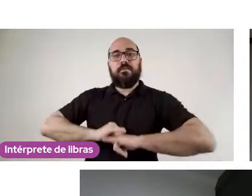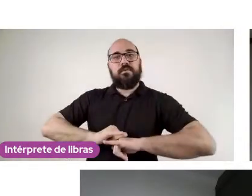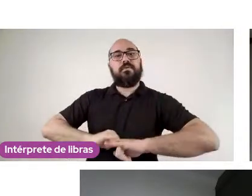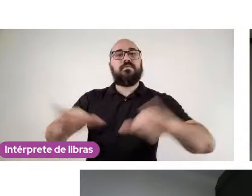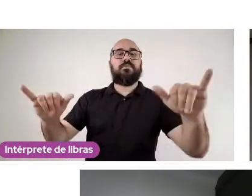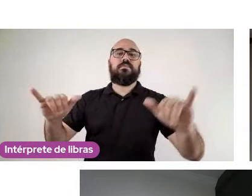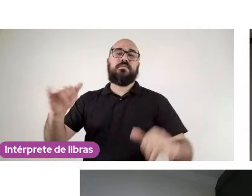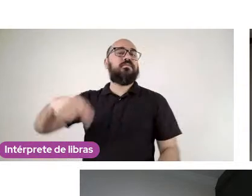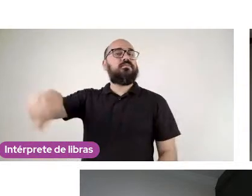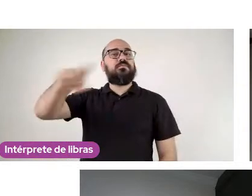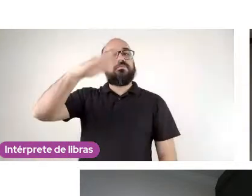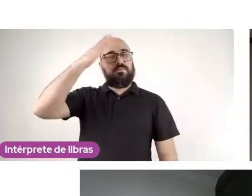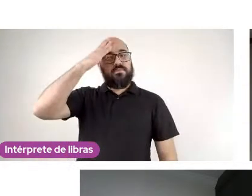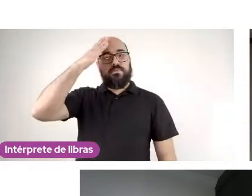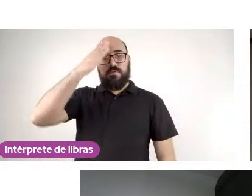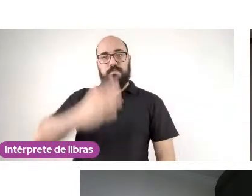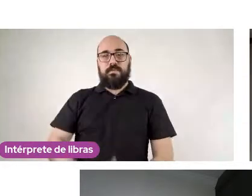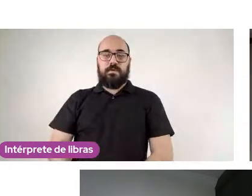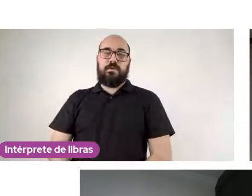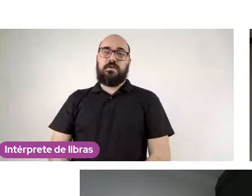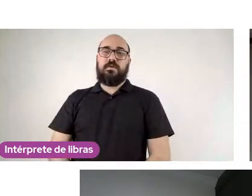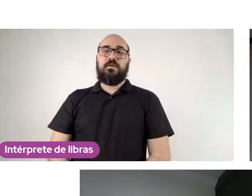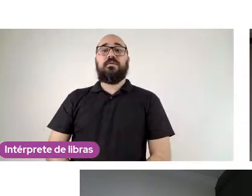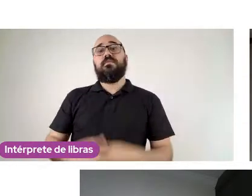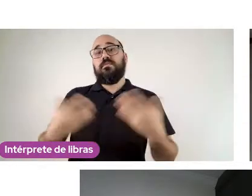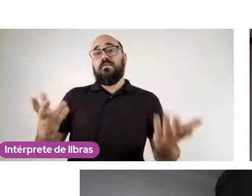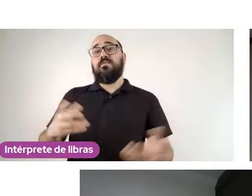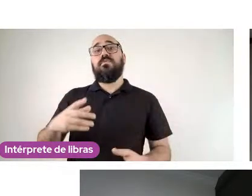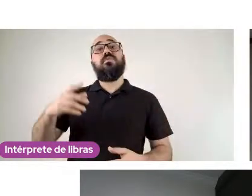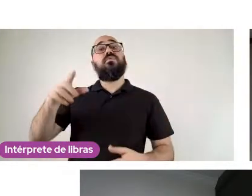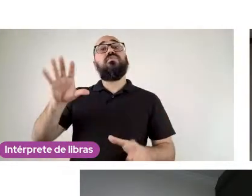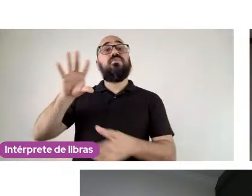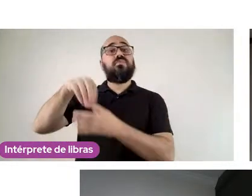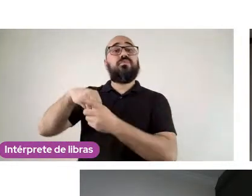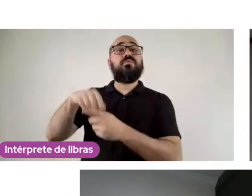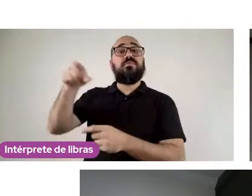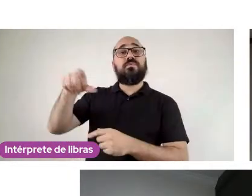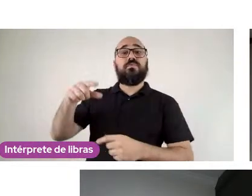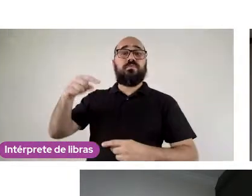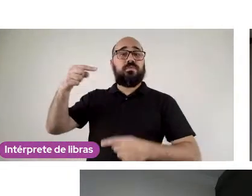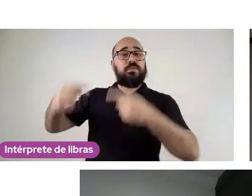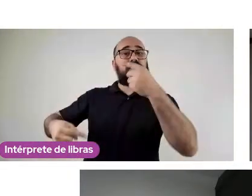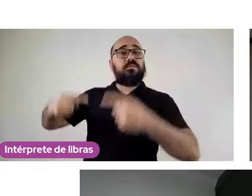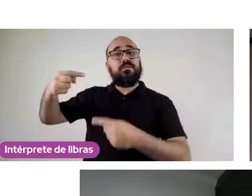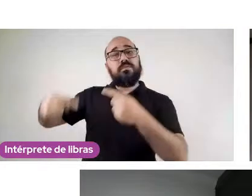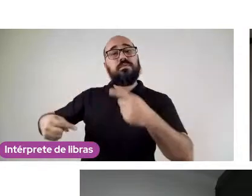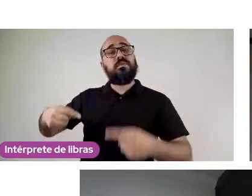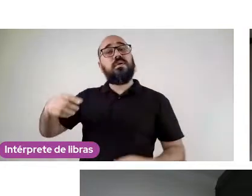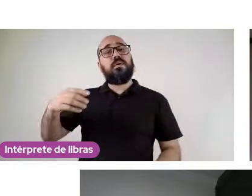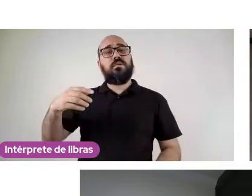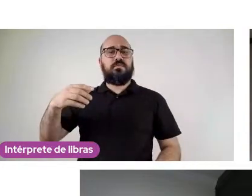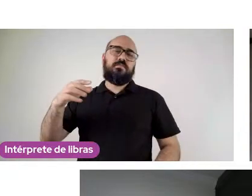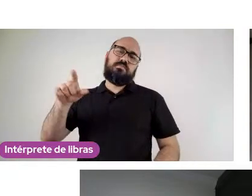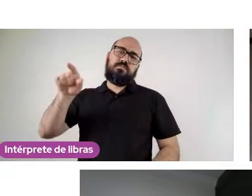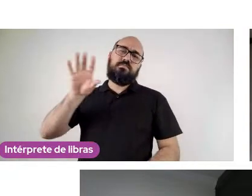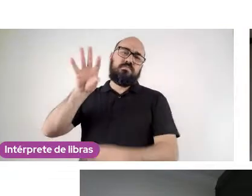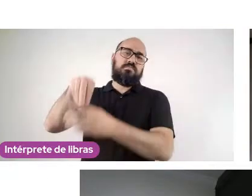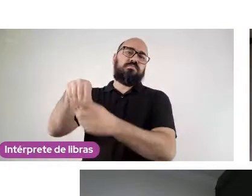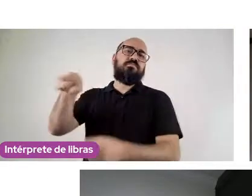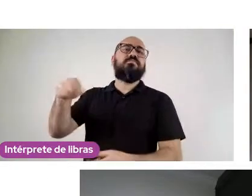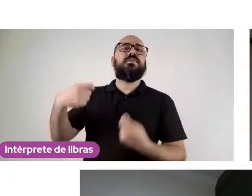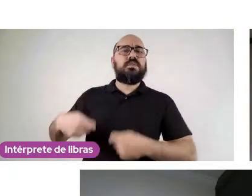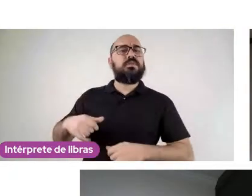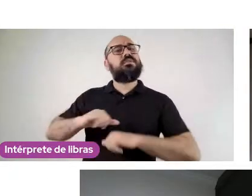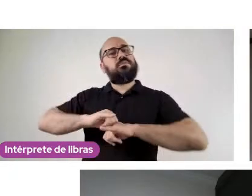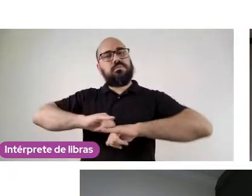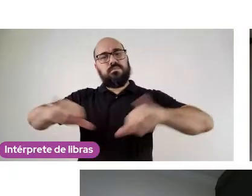no núcleo, na Câmara dos Deputados, que foi falado, isso tudo é muito importante, isso tem que continuar, isso tem que ser intensificado.